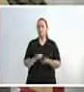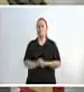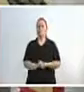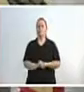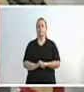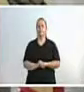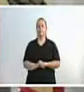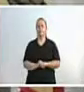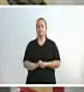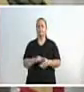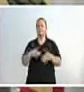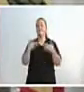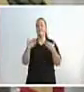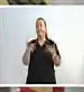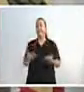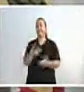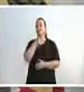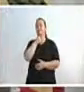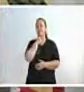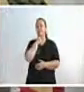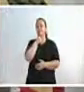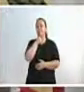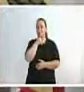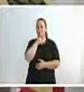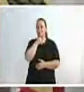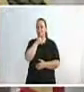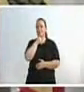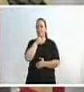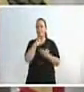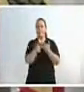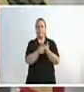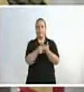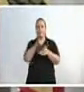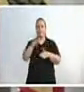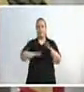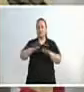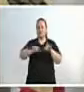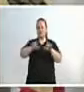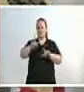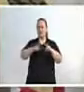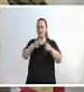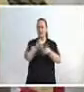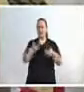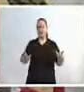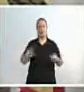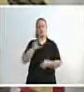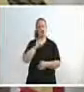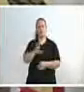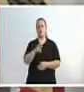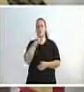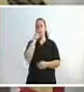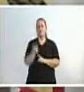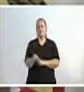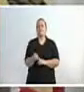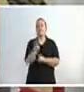Então, infelizmente, o papel que a imprensa faz hoje é disso. É vender sangue,